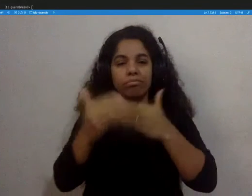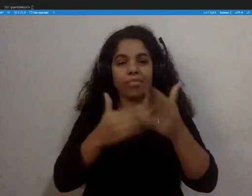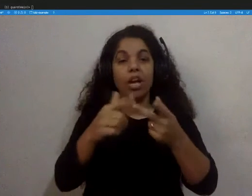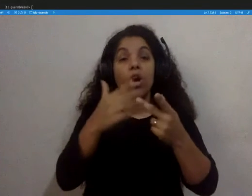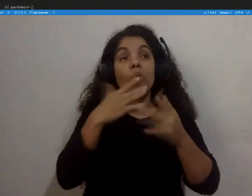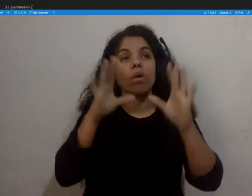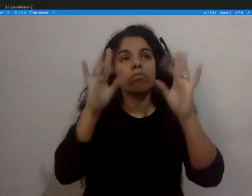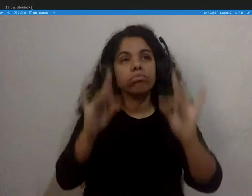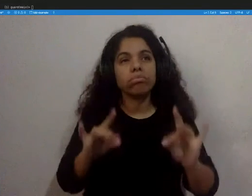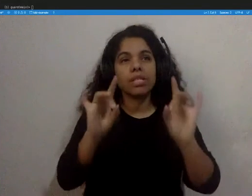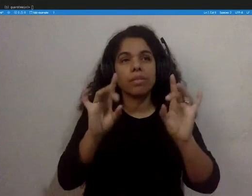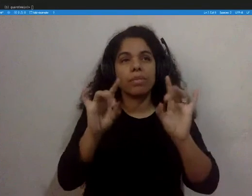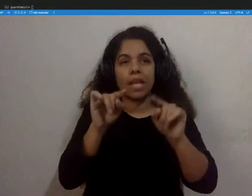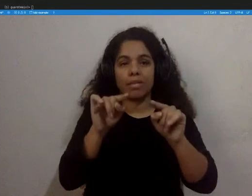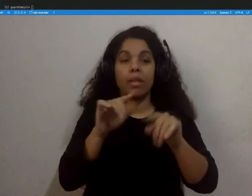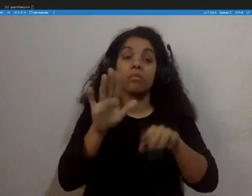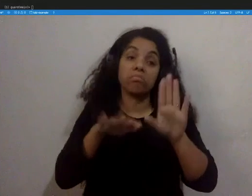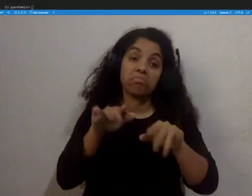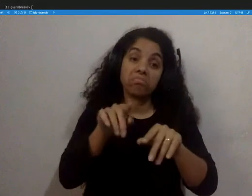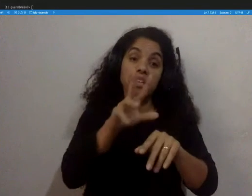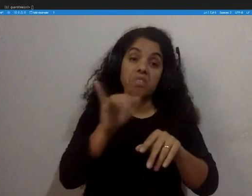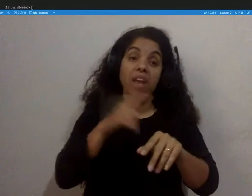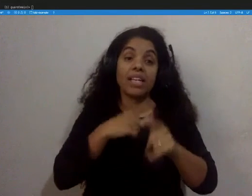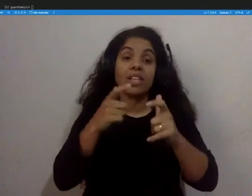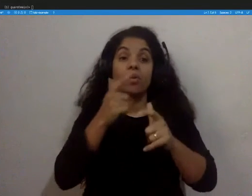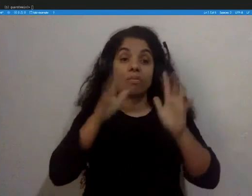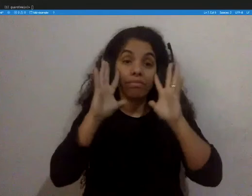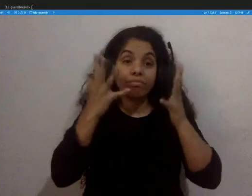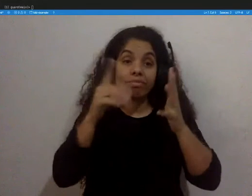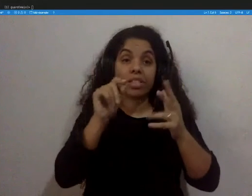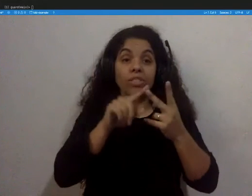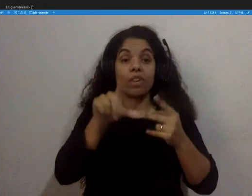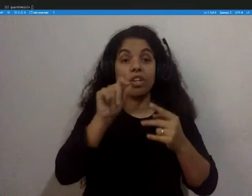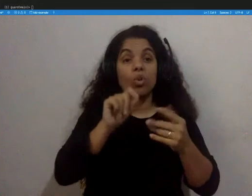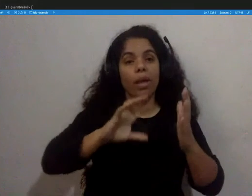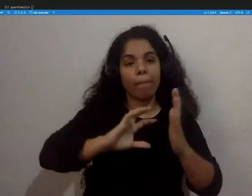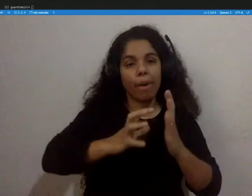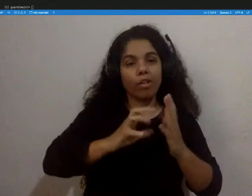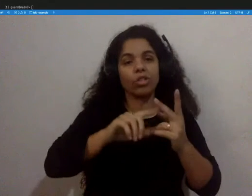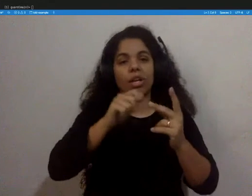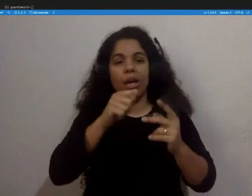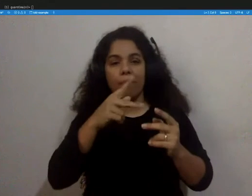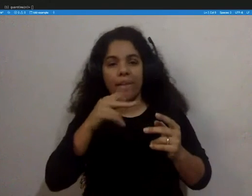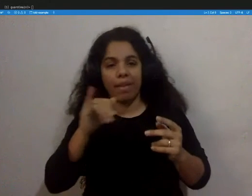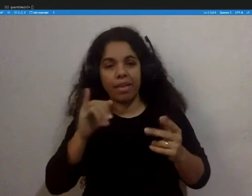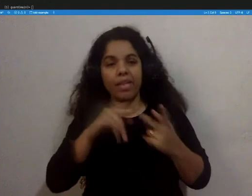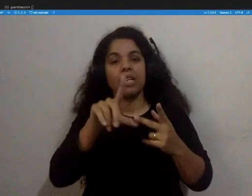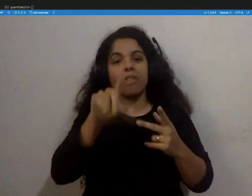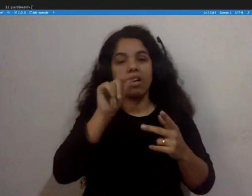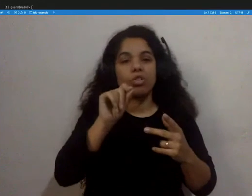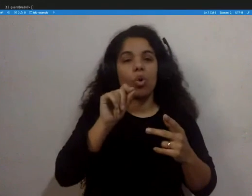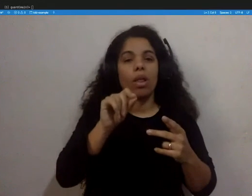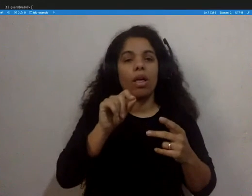detalhes especiais quanto a isso? Provavelmente aqui vai ser onde você vai decidir se você vai escolher banco de dados, API, se vai escolher